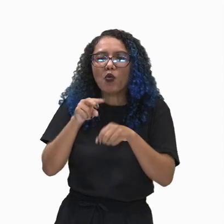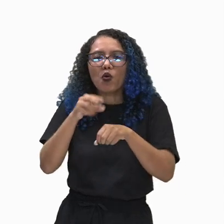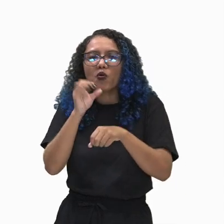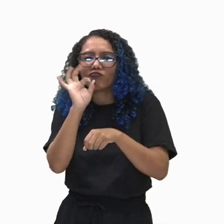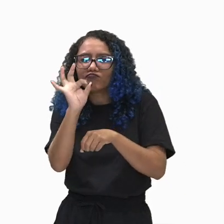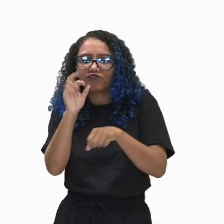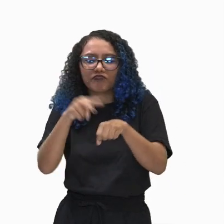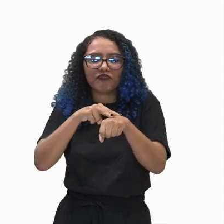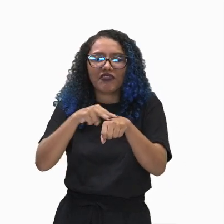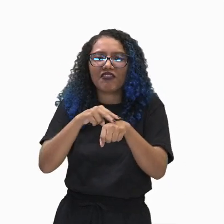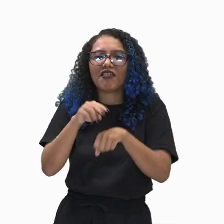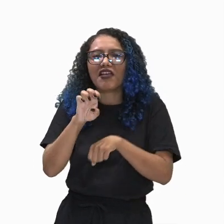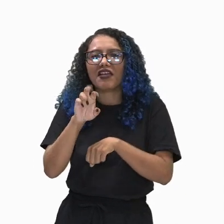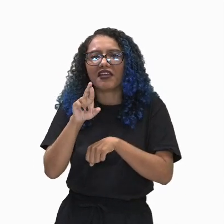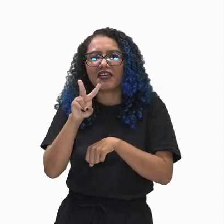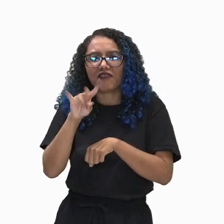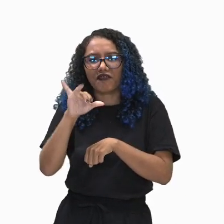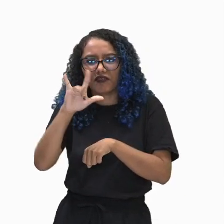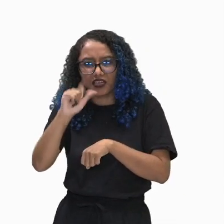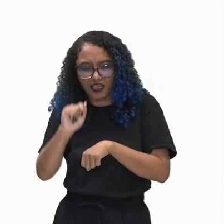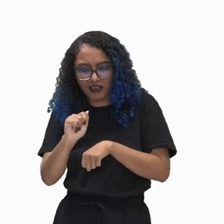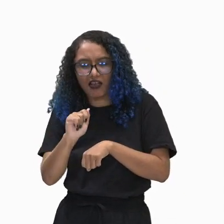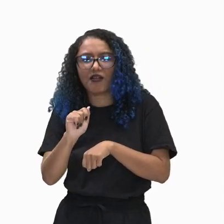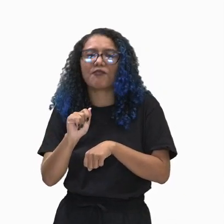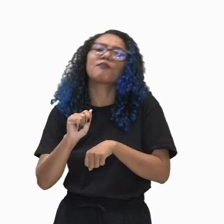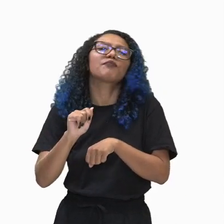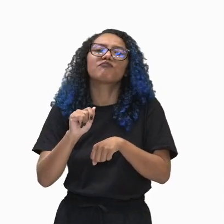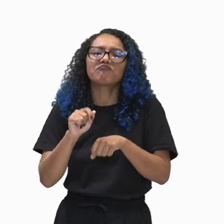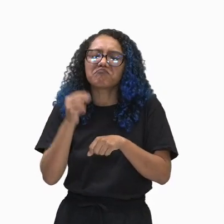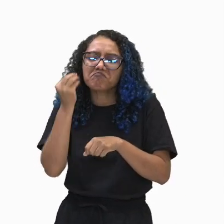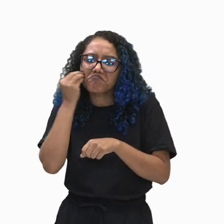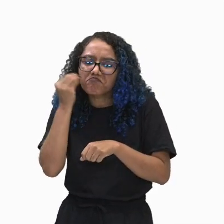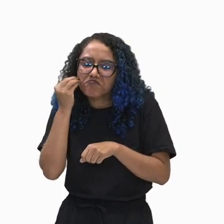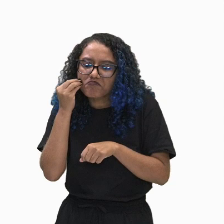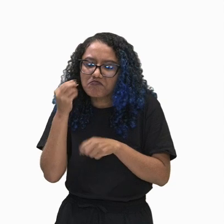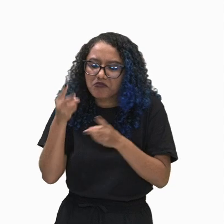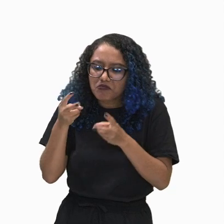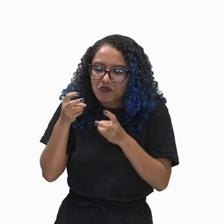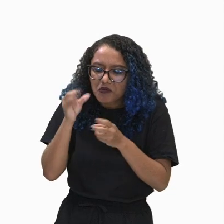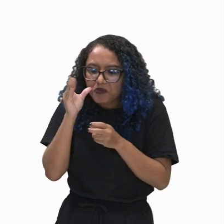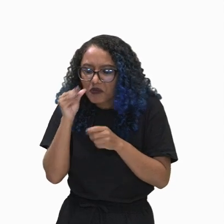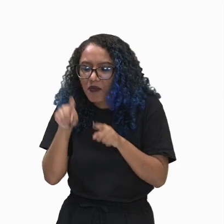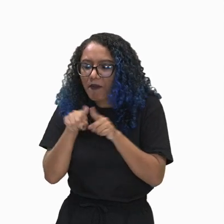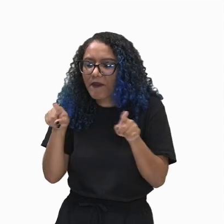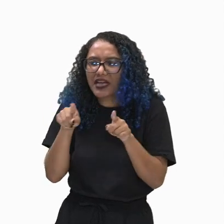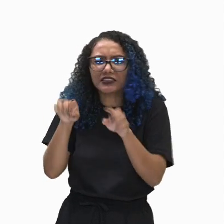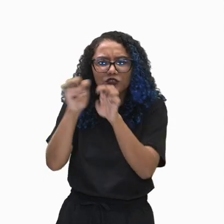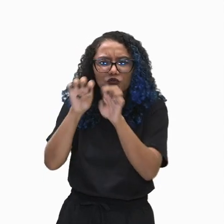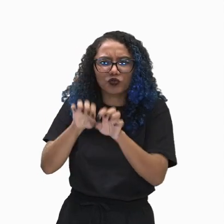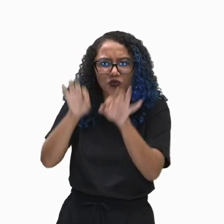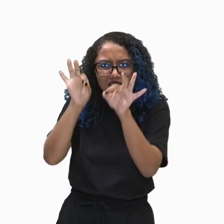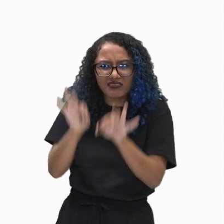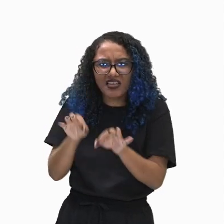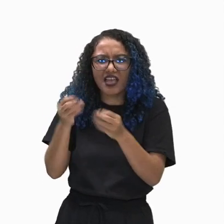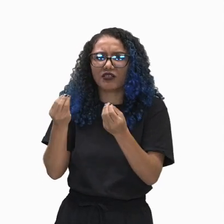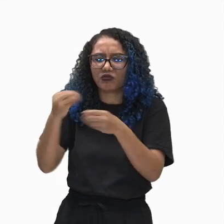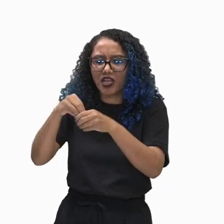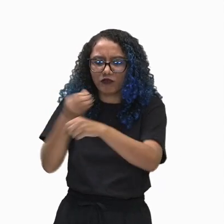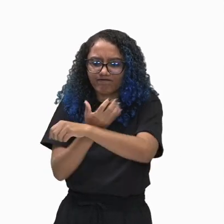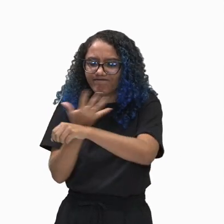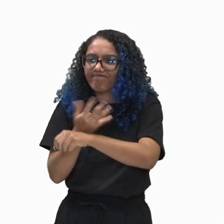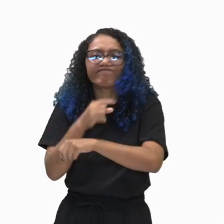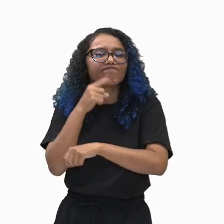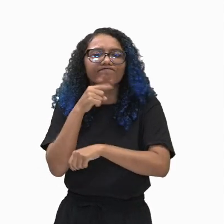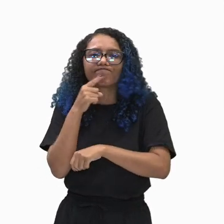não sabia exatamente qual era a estrutura que estava presente dentro dessas plantas que fazia parte